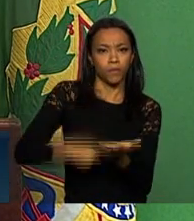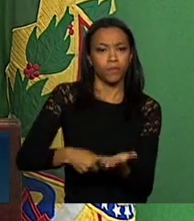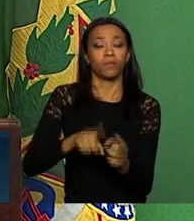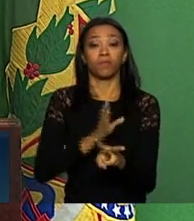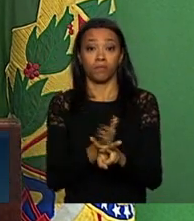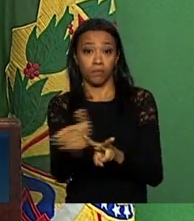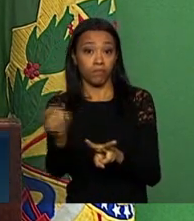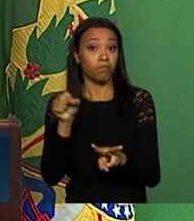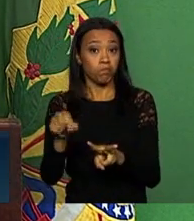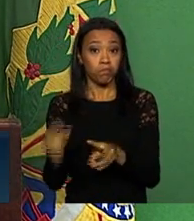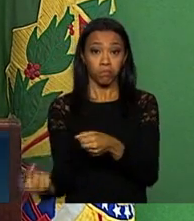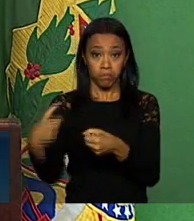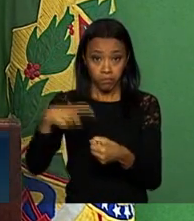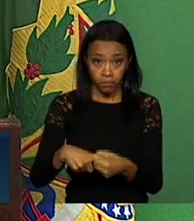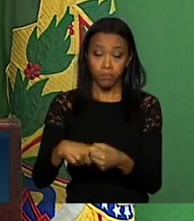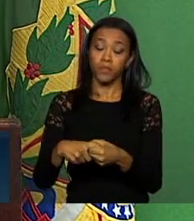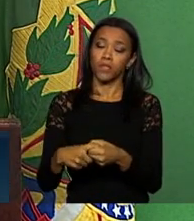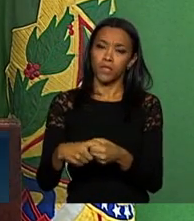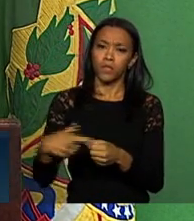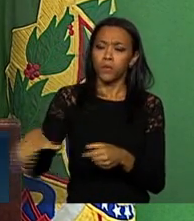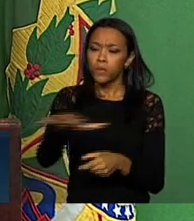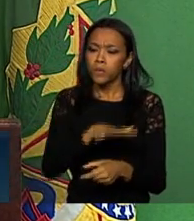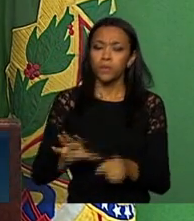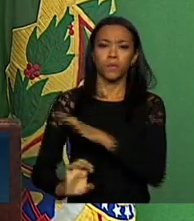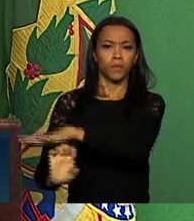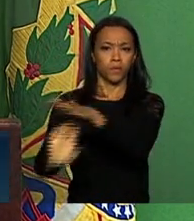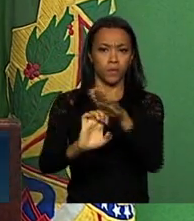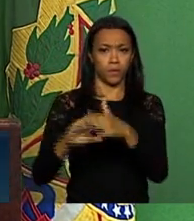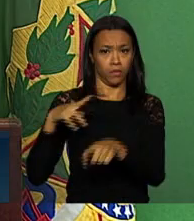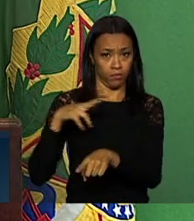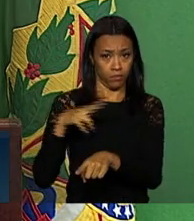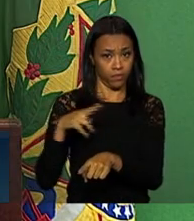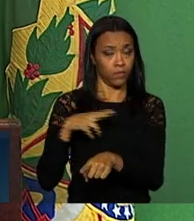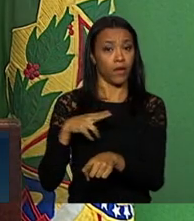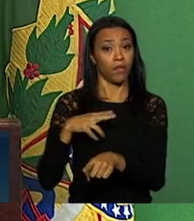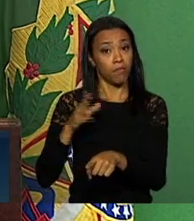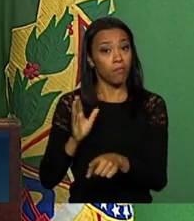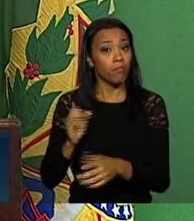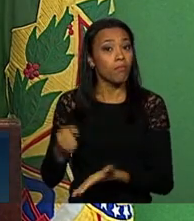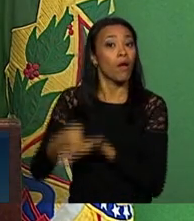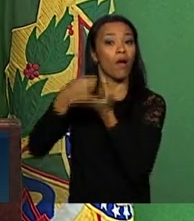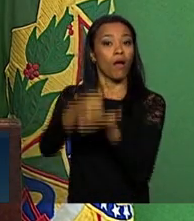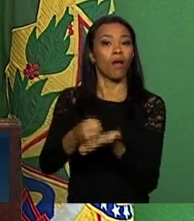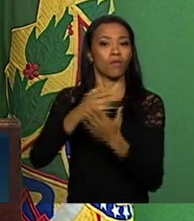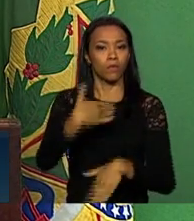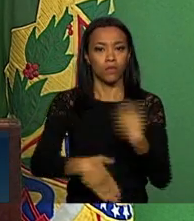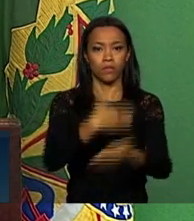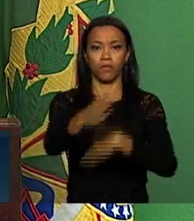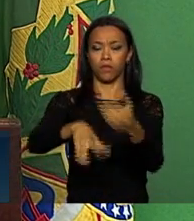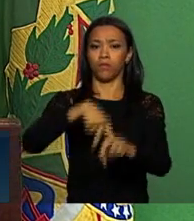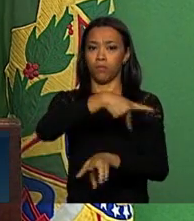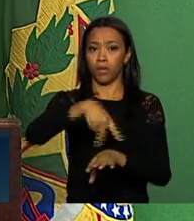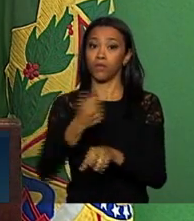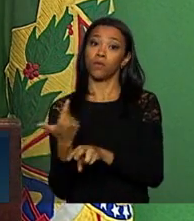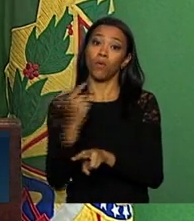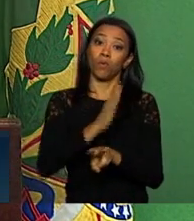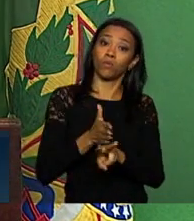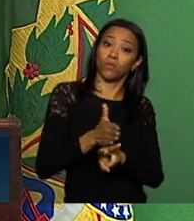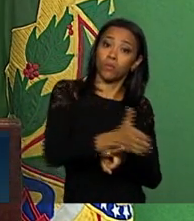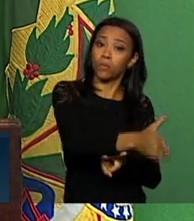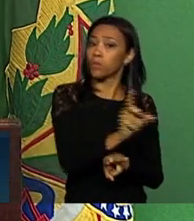iniciativa privada em todas as circunstâncias necessárias ao crescimento do país e de outro